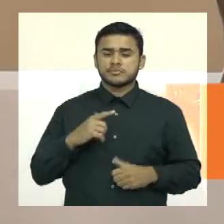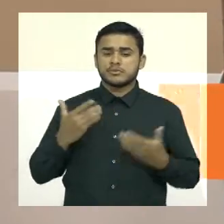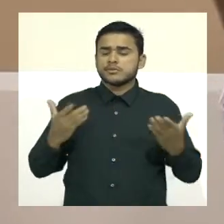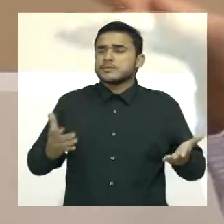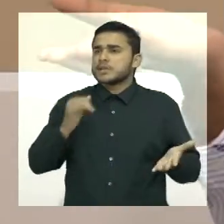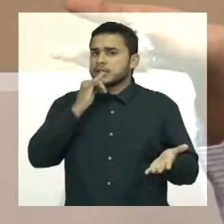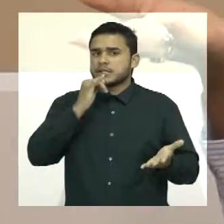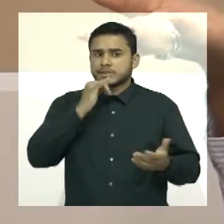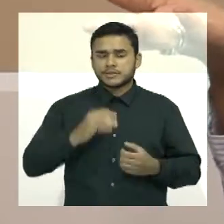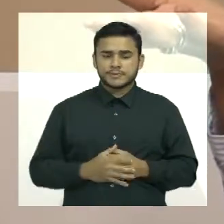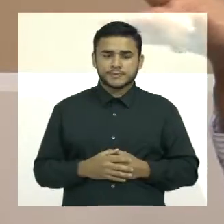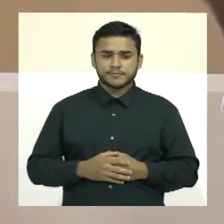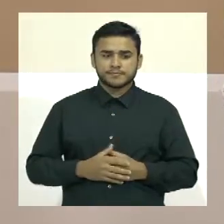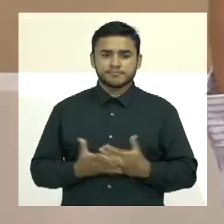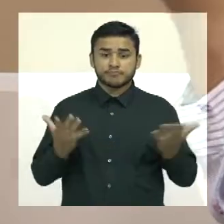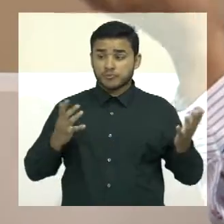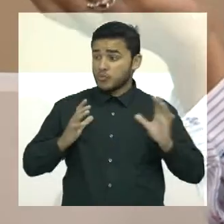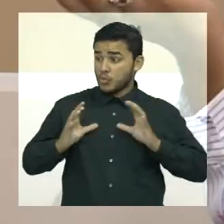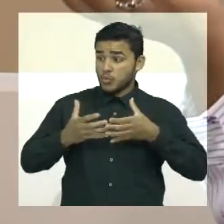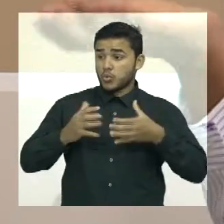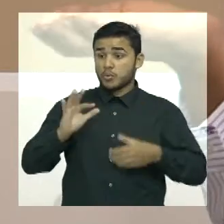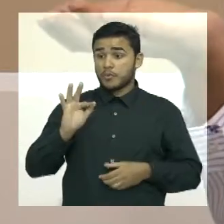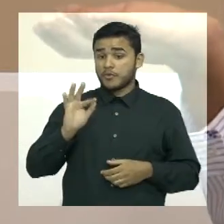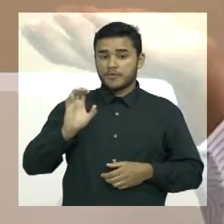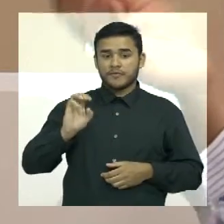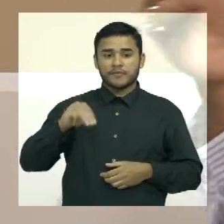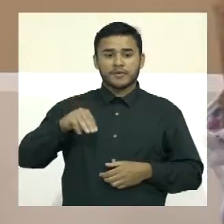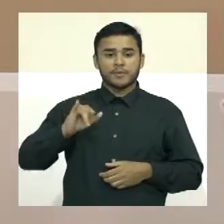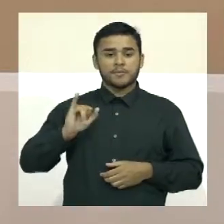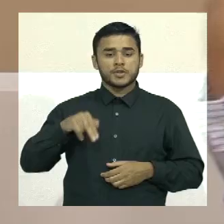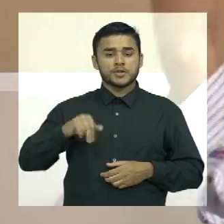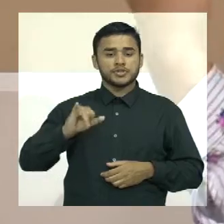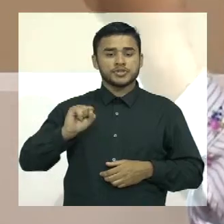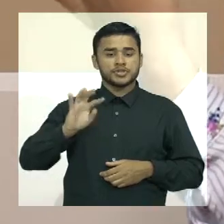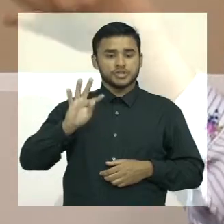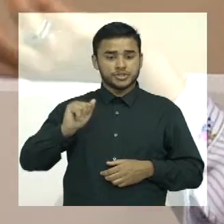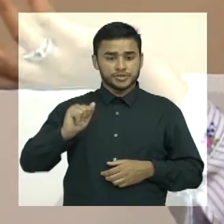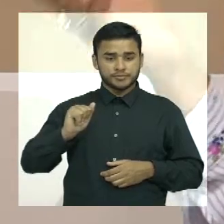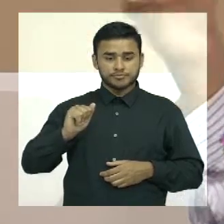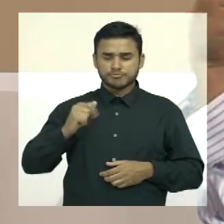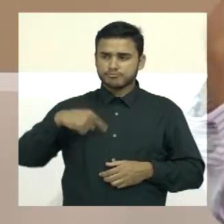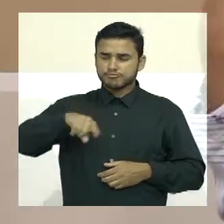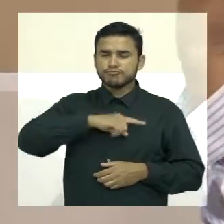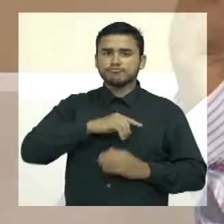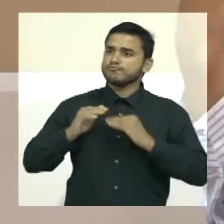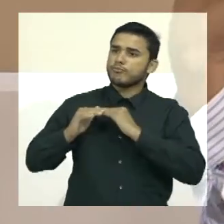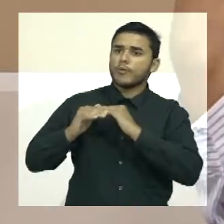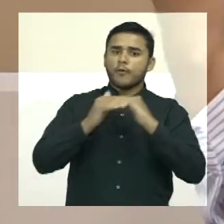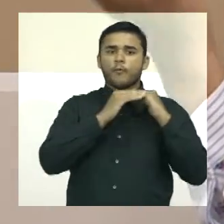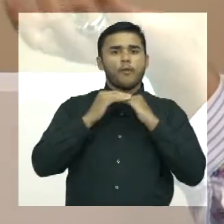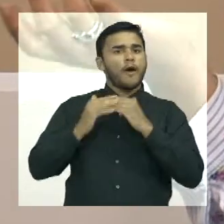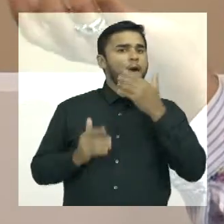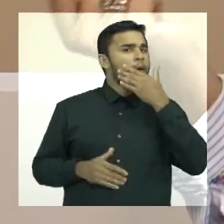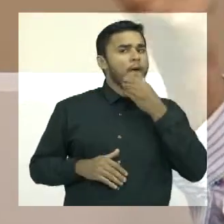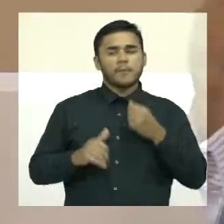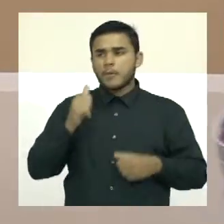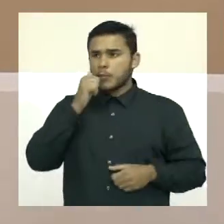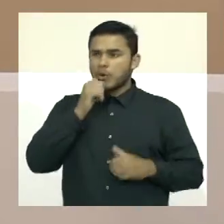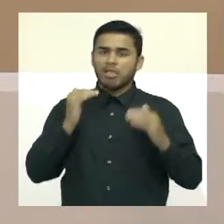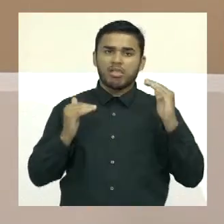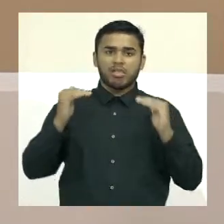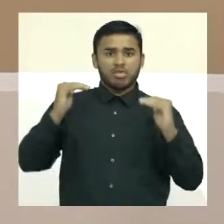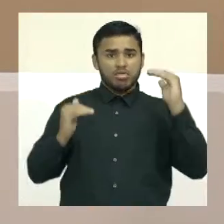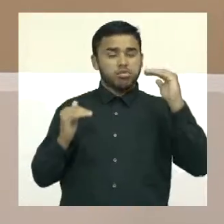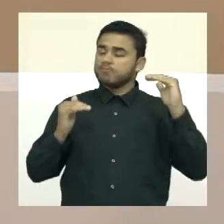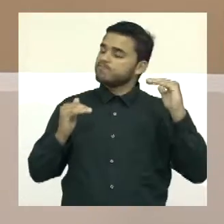por exemplo, o movimento feminista, que tem ganhado grande espaço, para defender a mulher levantando a bandeira do aborto. E aí a